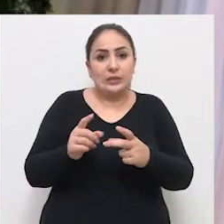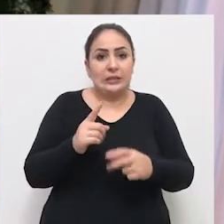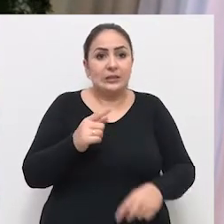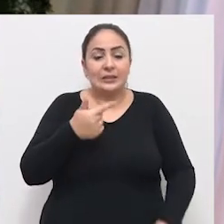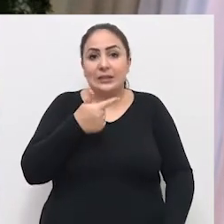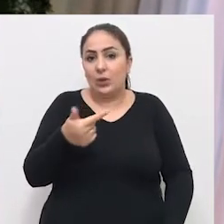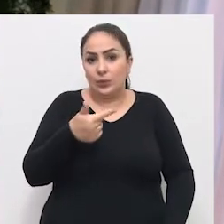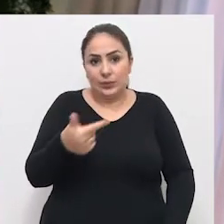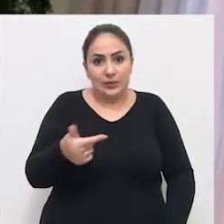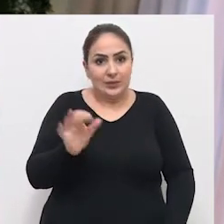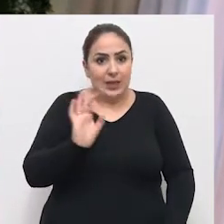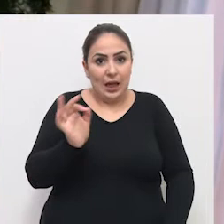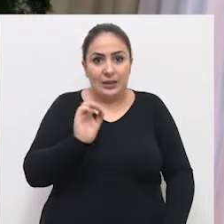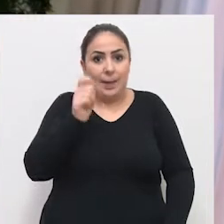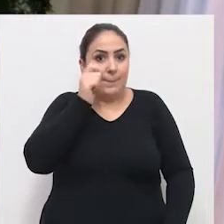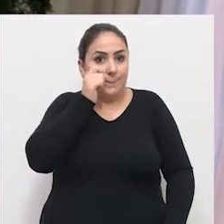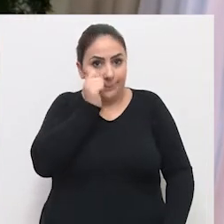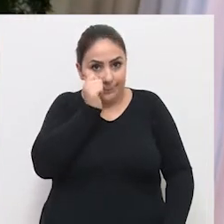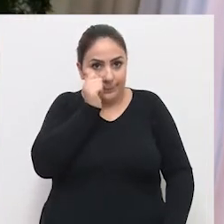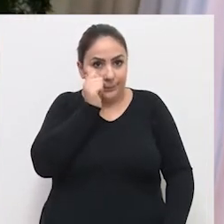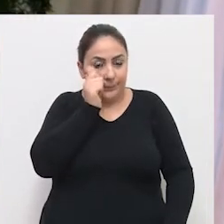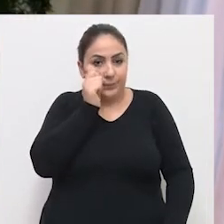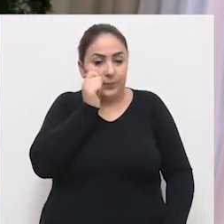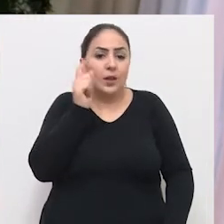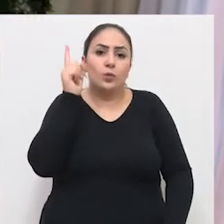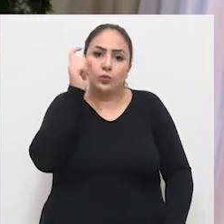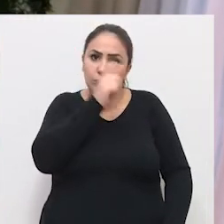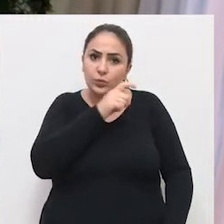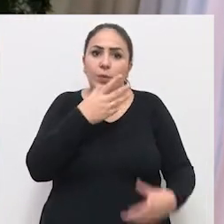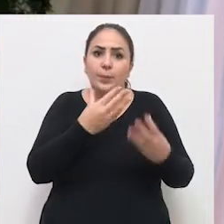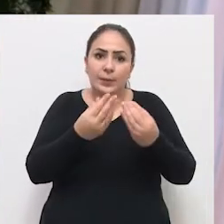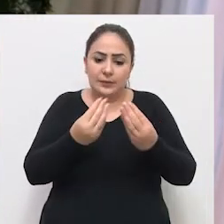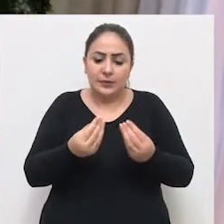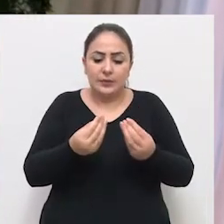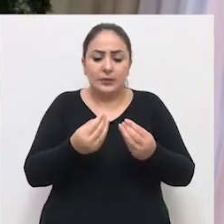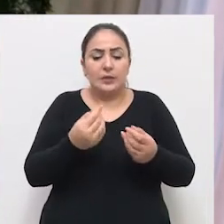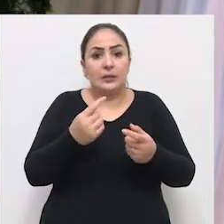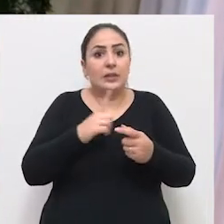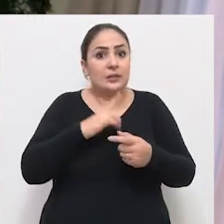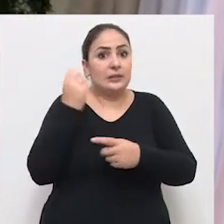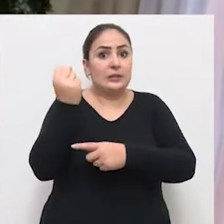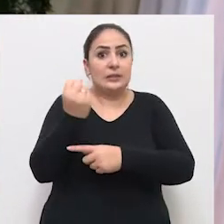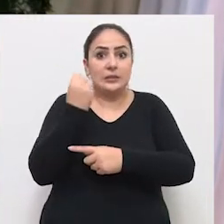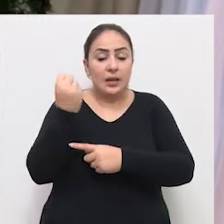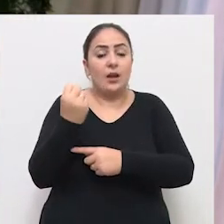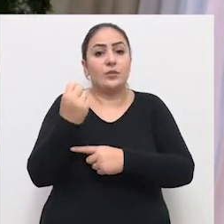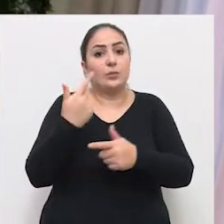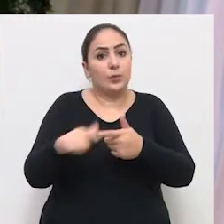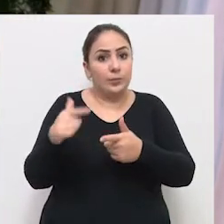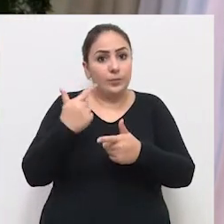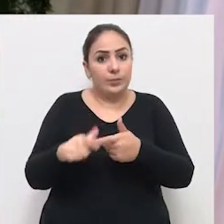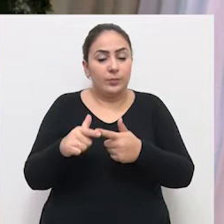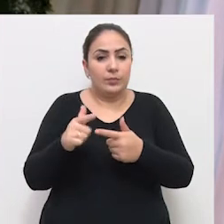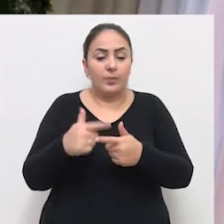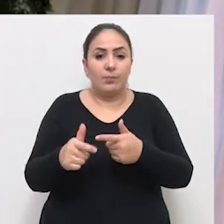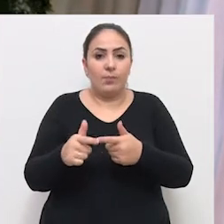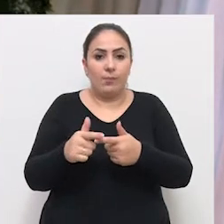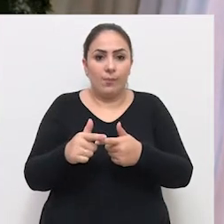apenas sem ser presencial, dificulta bastante, gera sérios